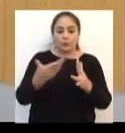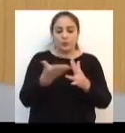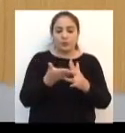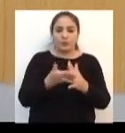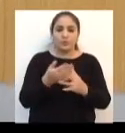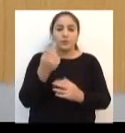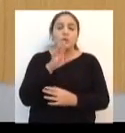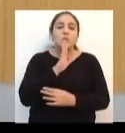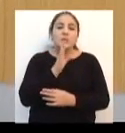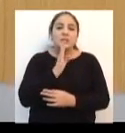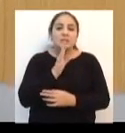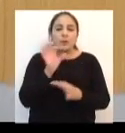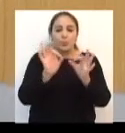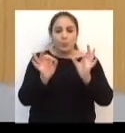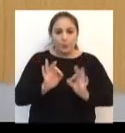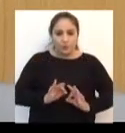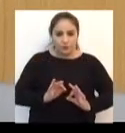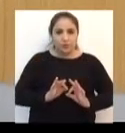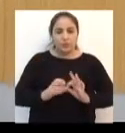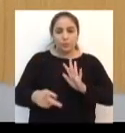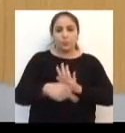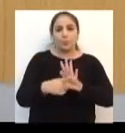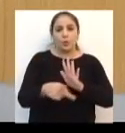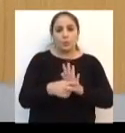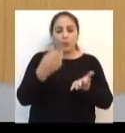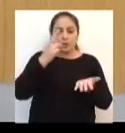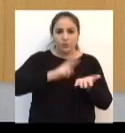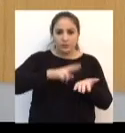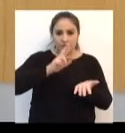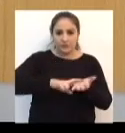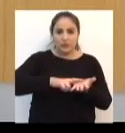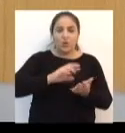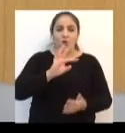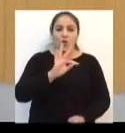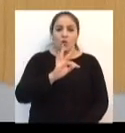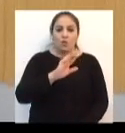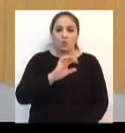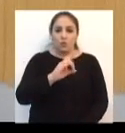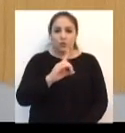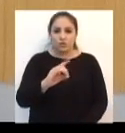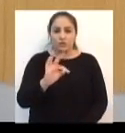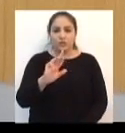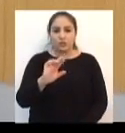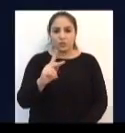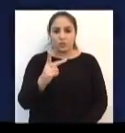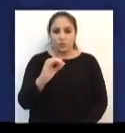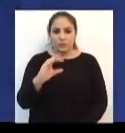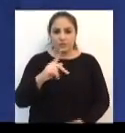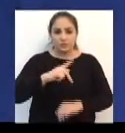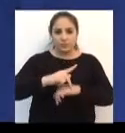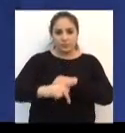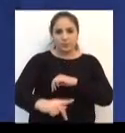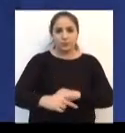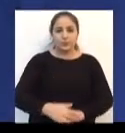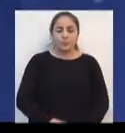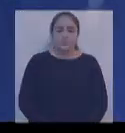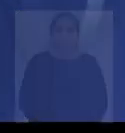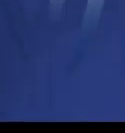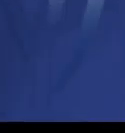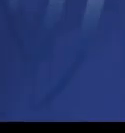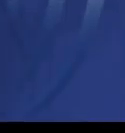próximo bloco você vai conhecer o projeto que pretende regulamentar os food trucks em Passo Fundo.